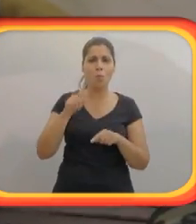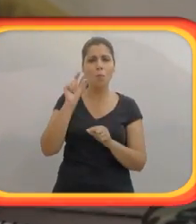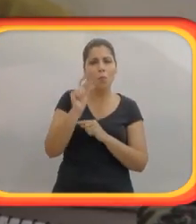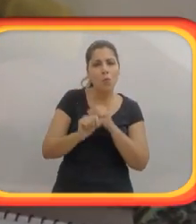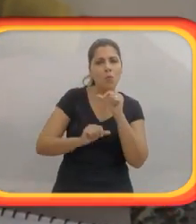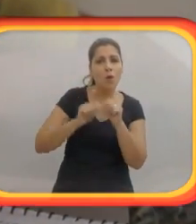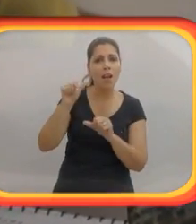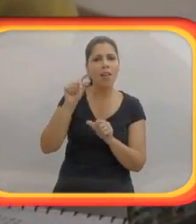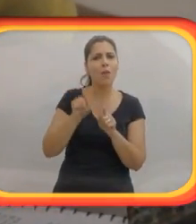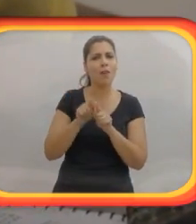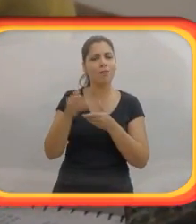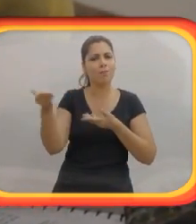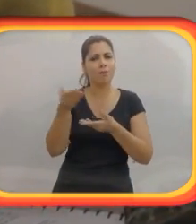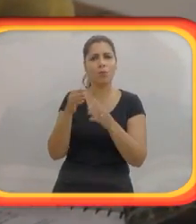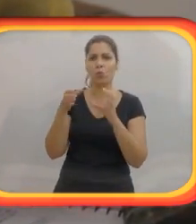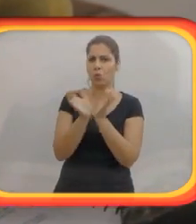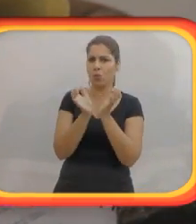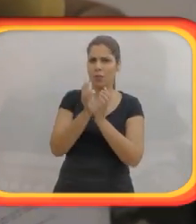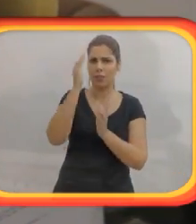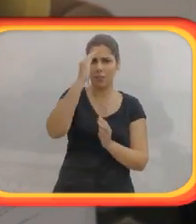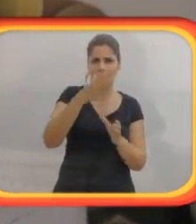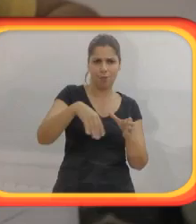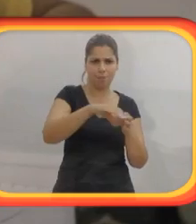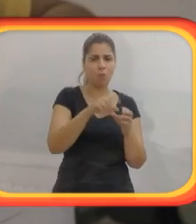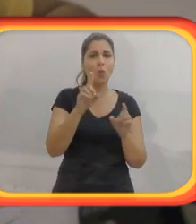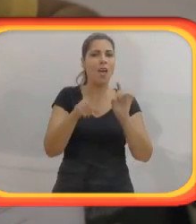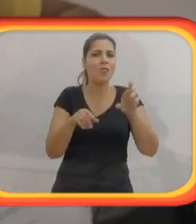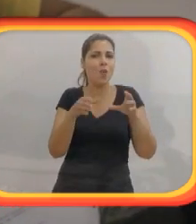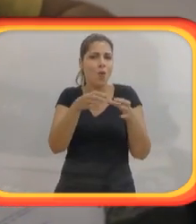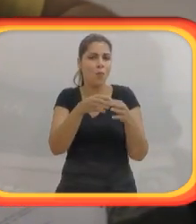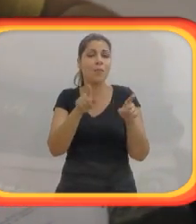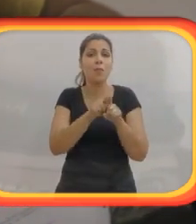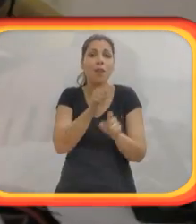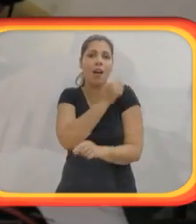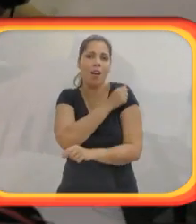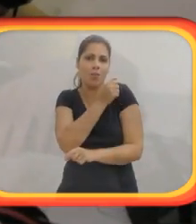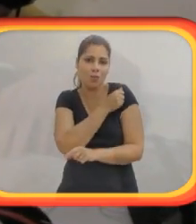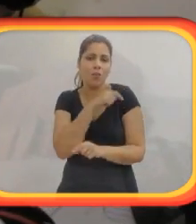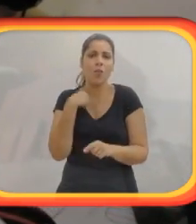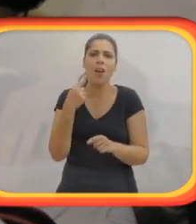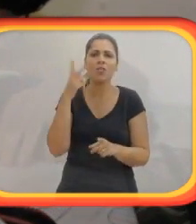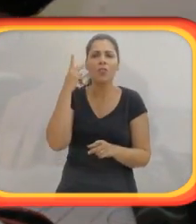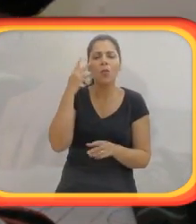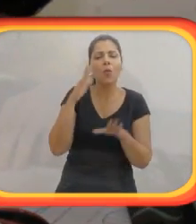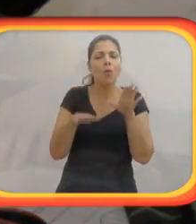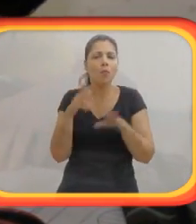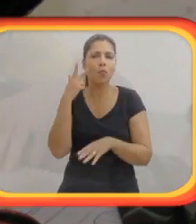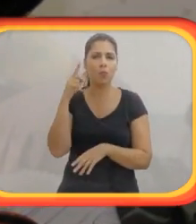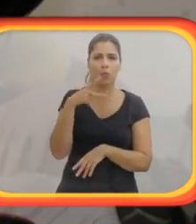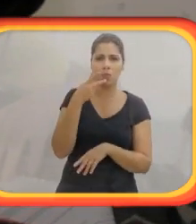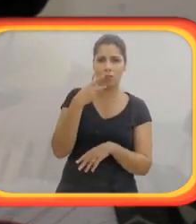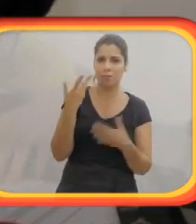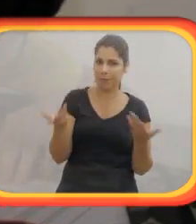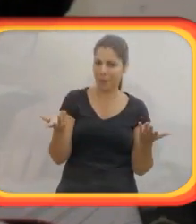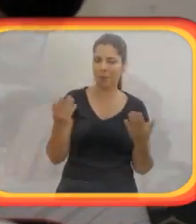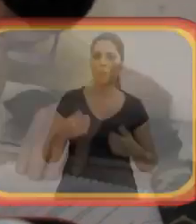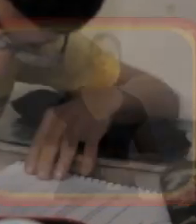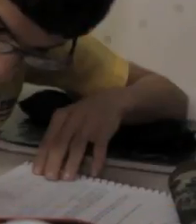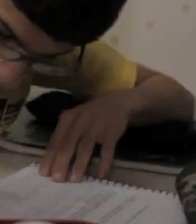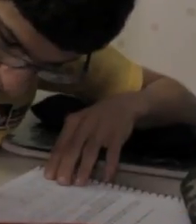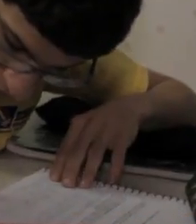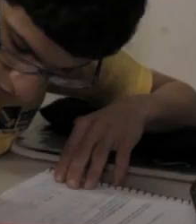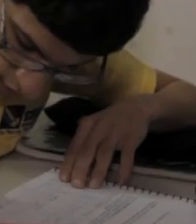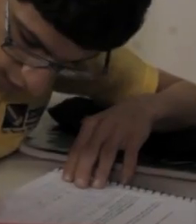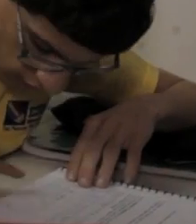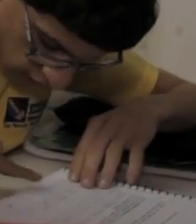da turma inteira, ele não é um mediador de um aluno, como é muito comum a gente ouvir dizer, né? Mulher sentada ao lado de uma criança.